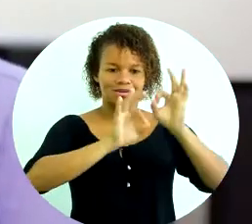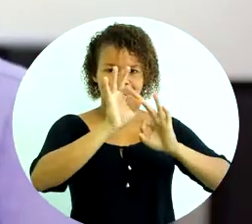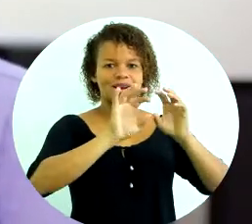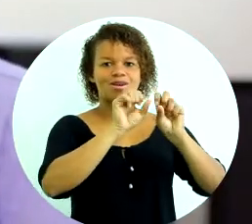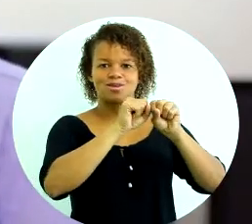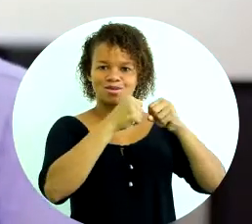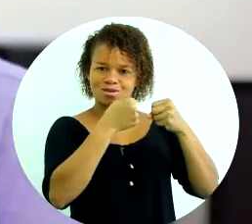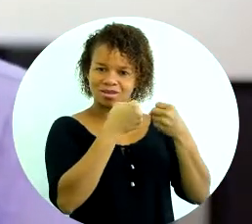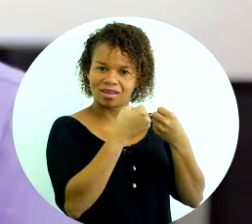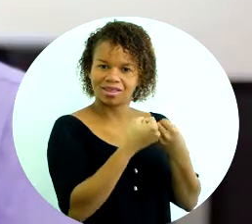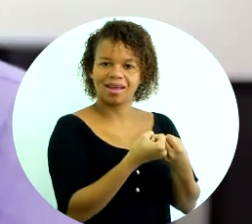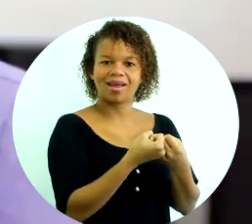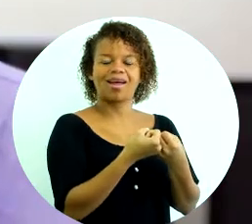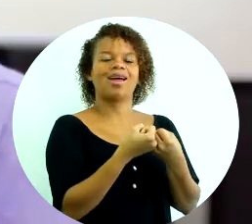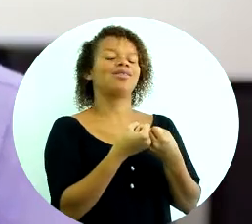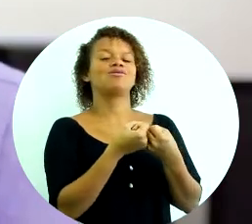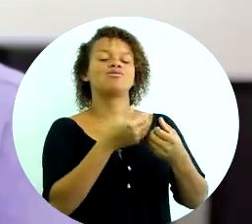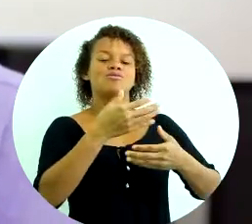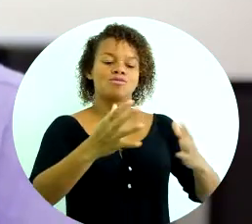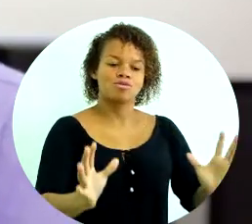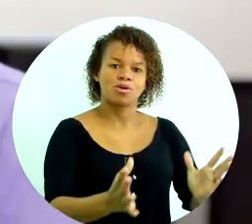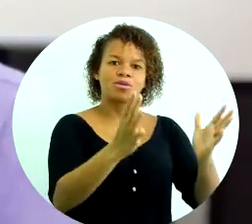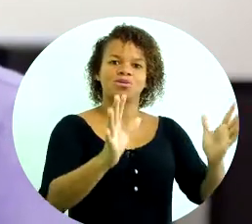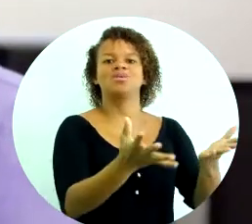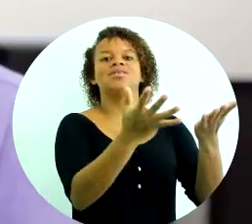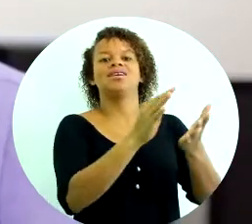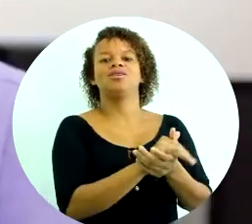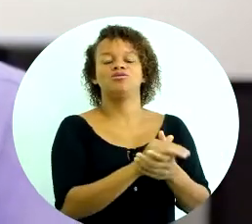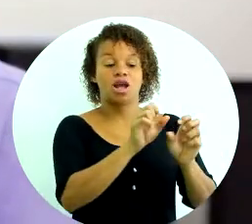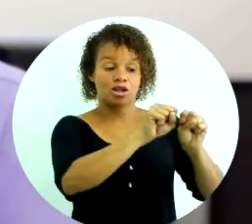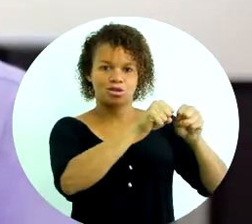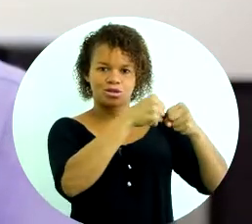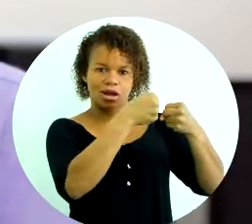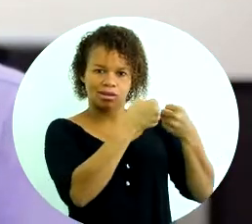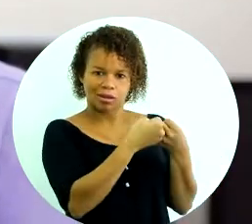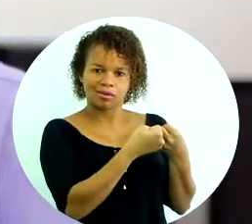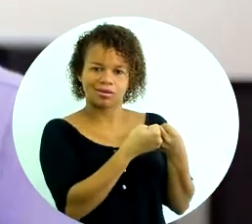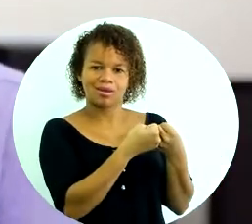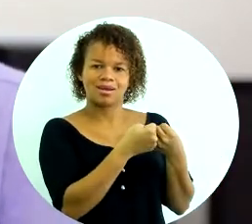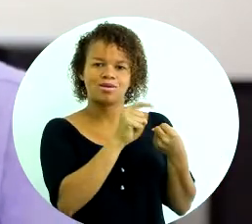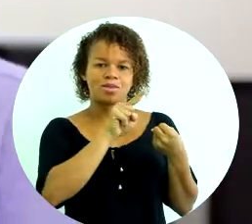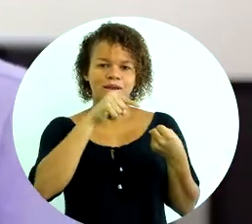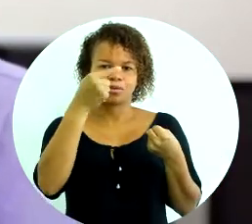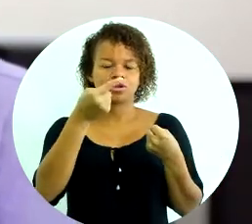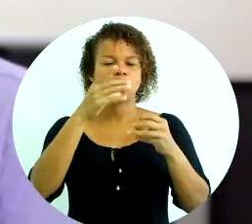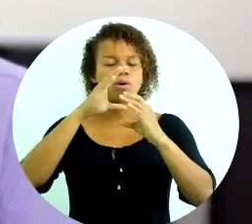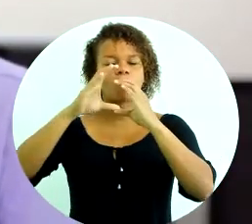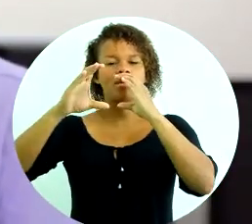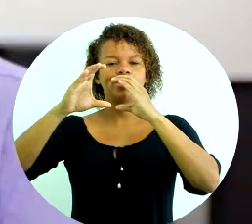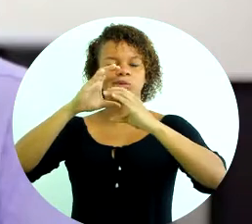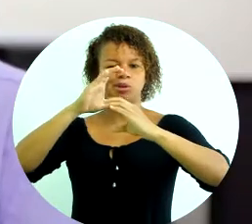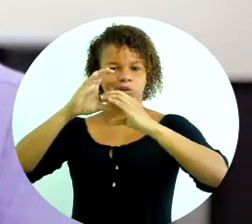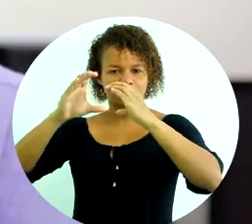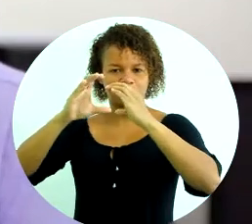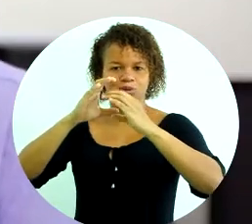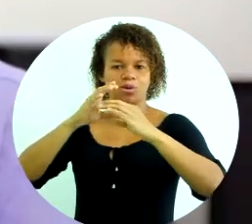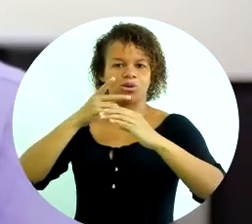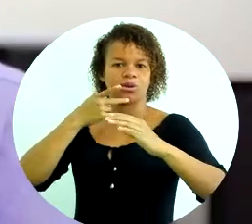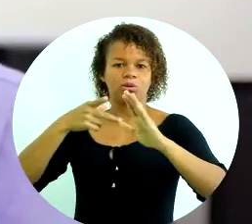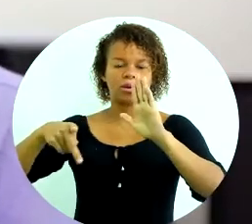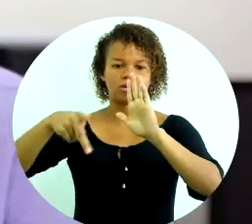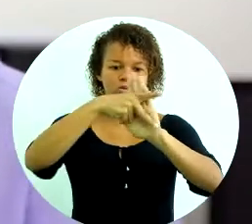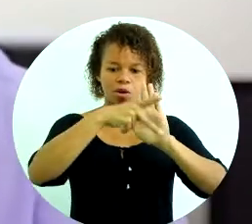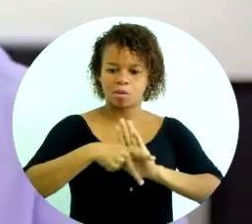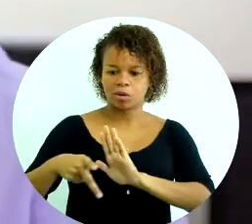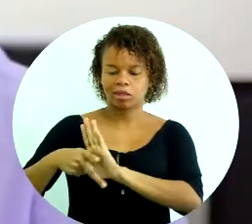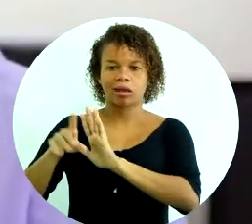estabeleceria o socialismo, uma sociedade com um modo de produção socialista, posteriormente o comunismo, onde não